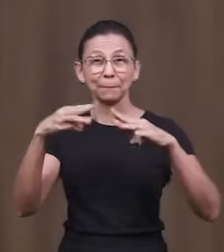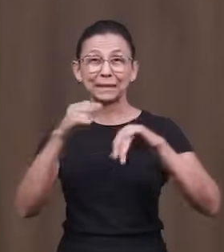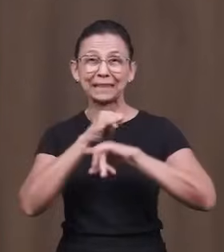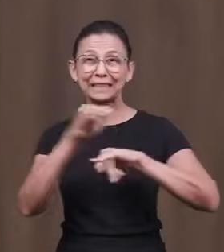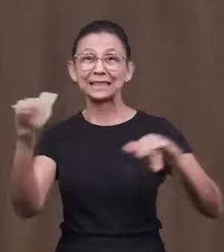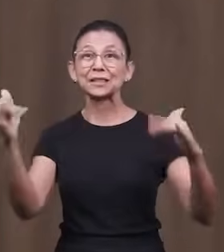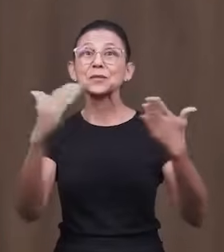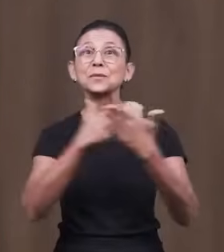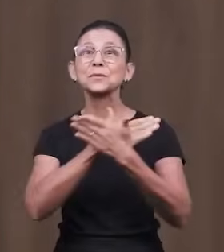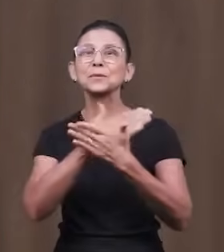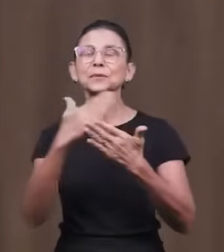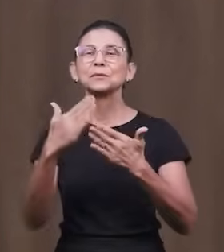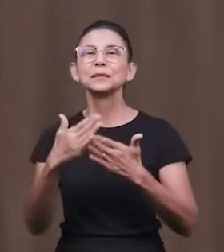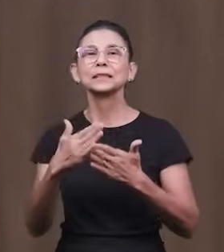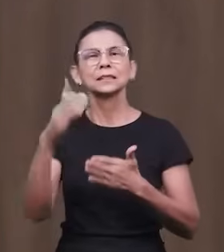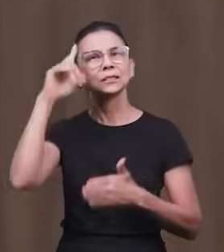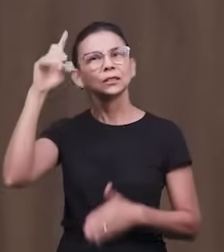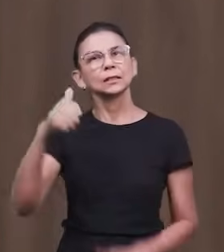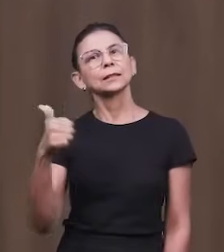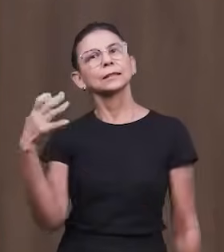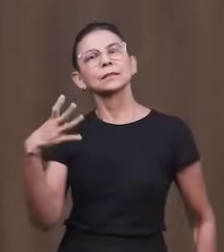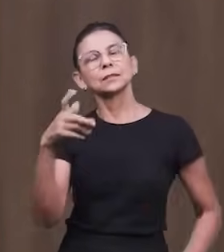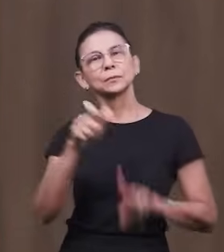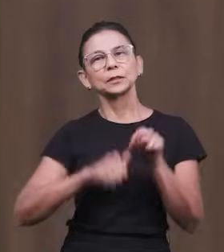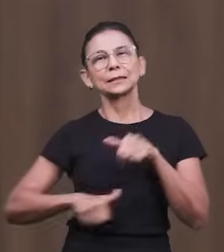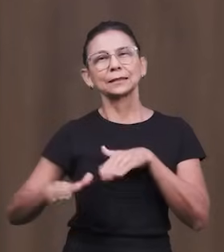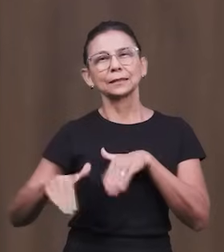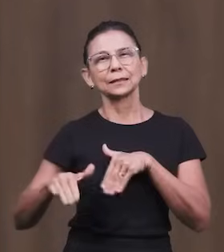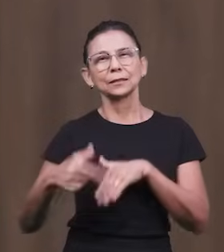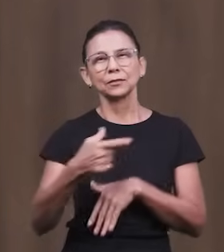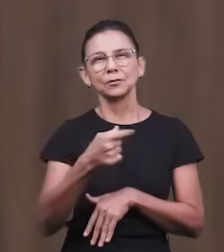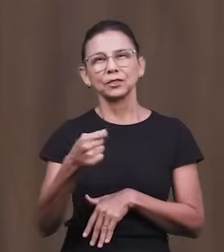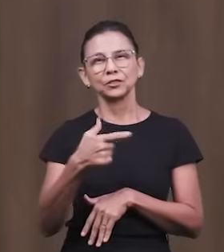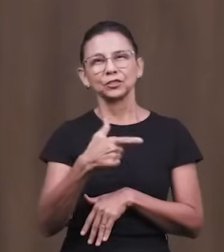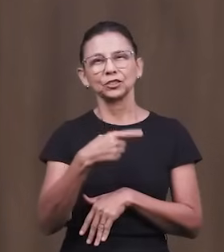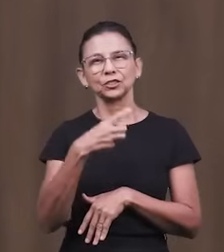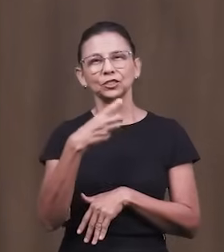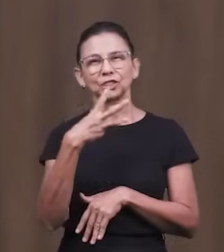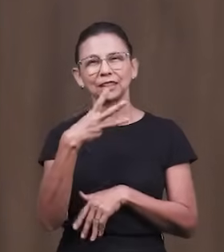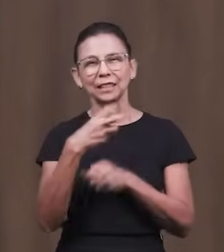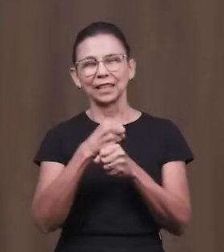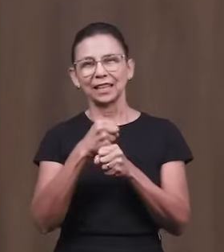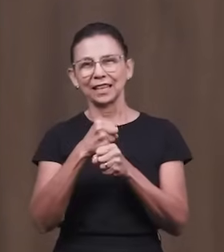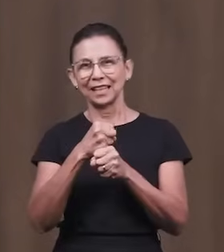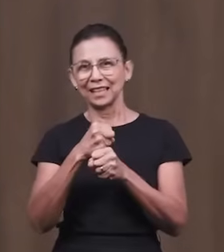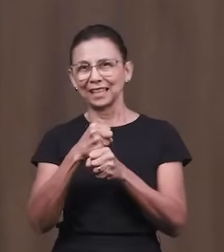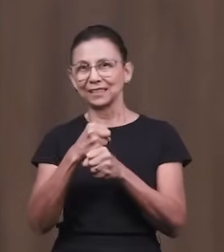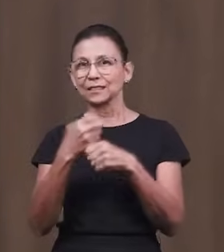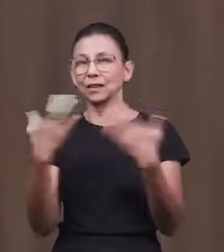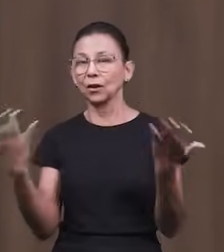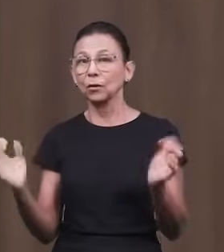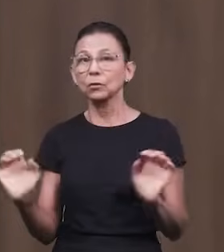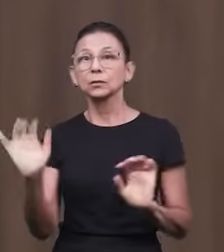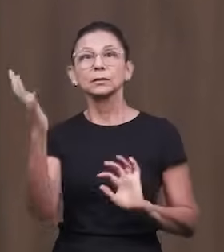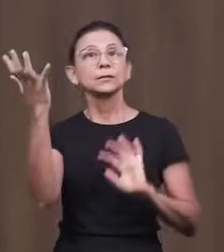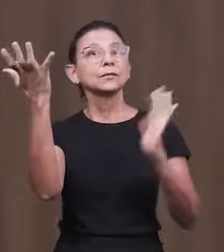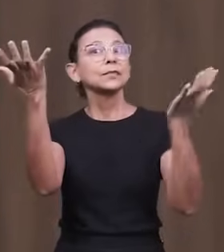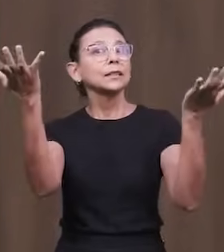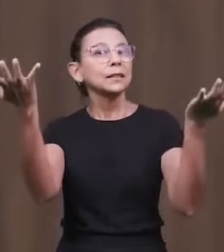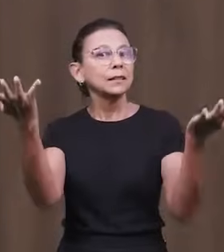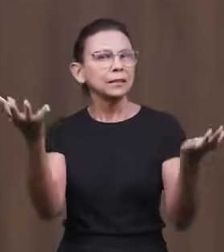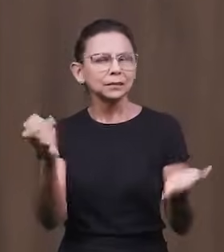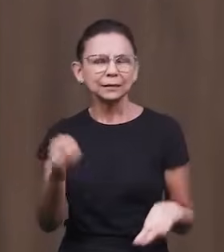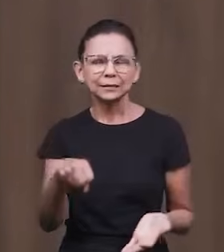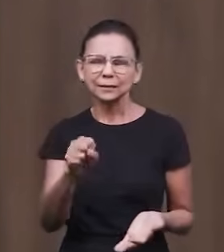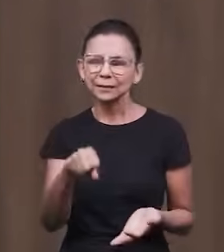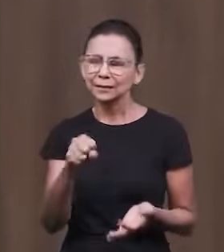está entrando no ar. Hoje é dia 14 de setembro de 2023. E a partir de agora, os eventos, né? Isso,